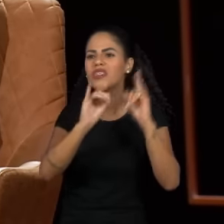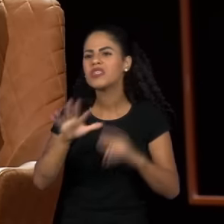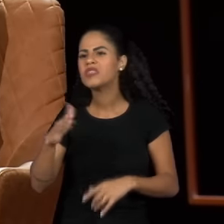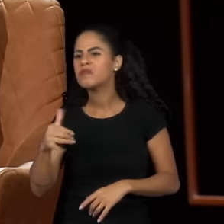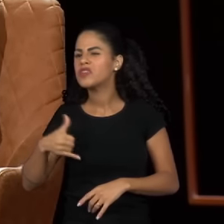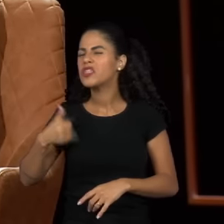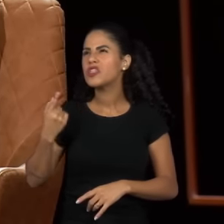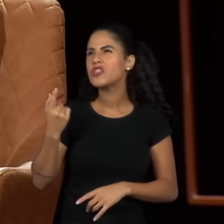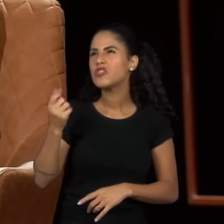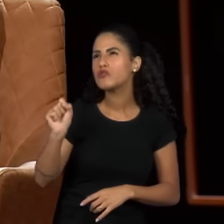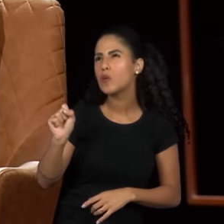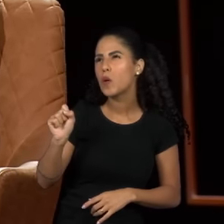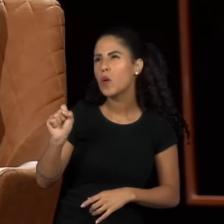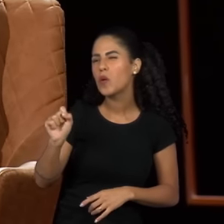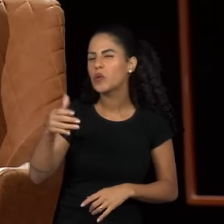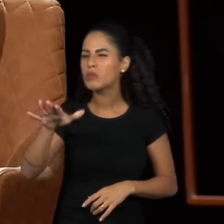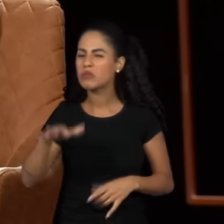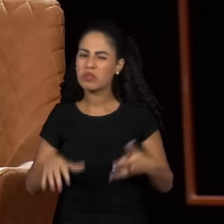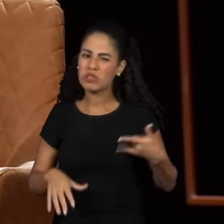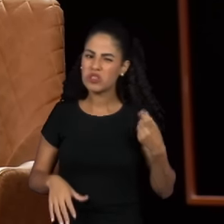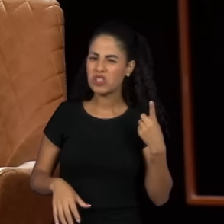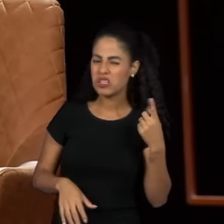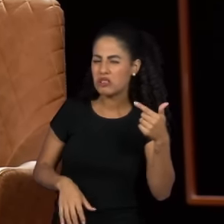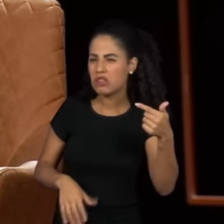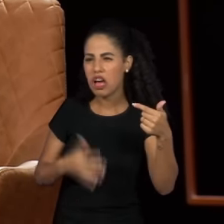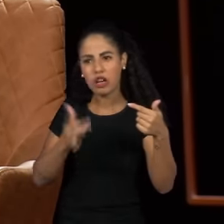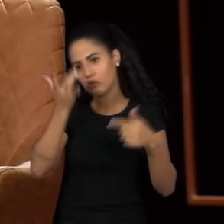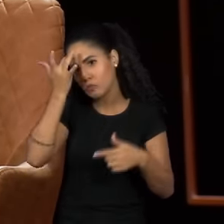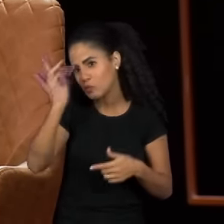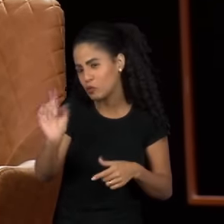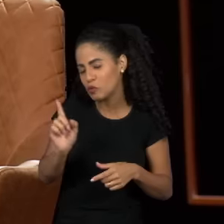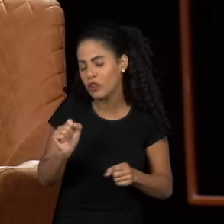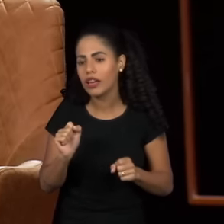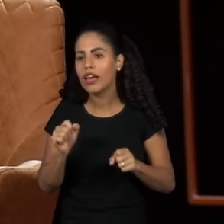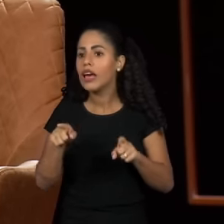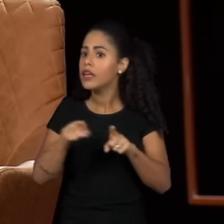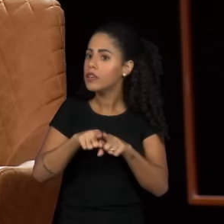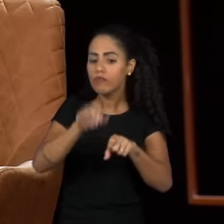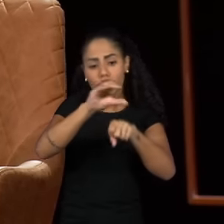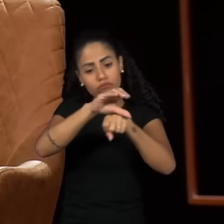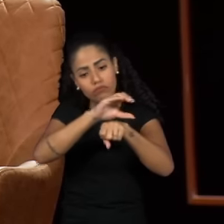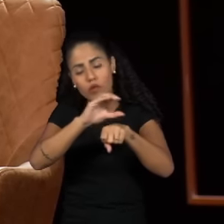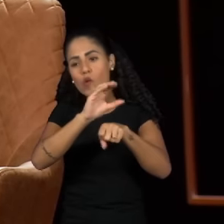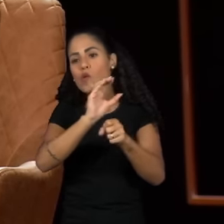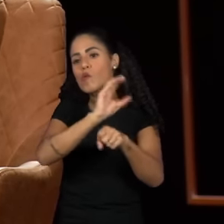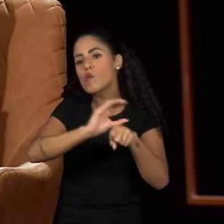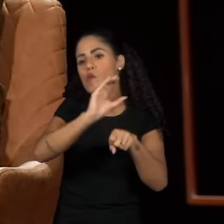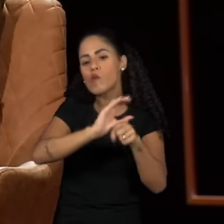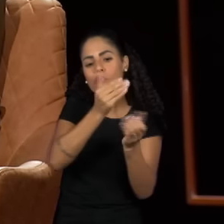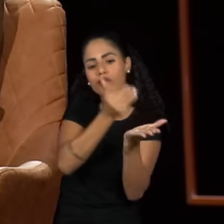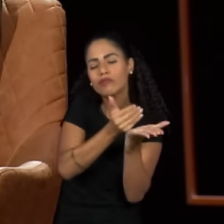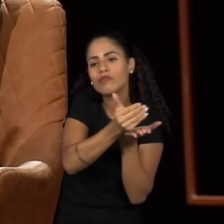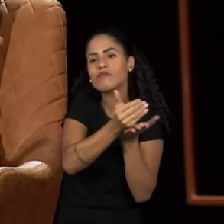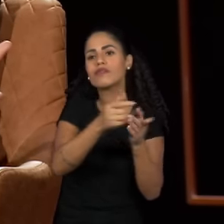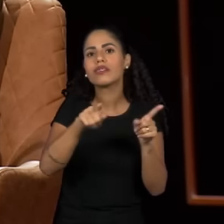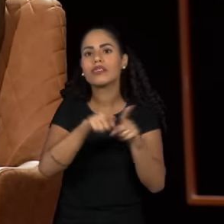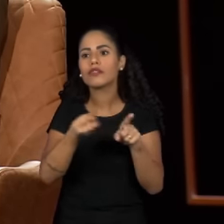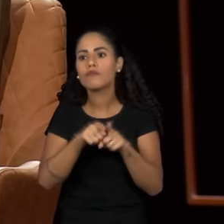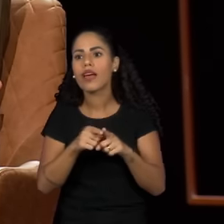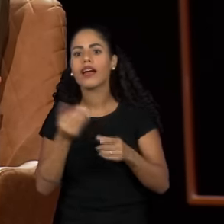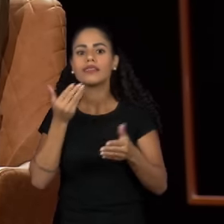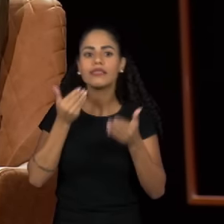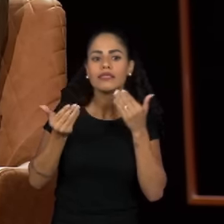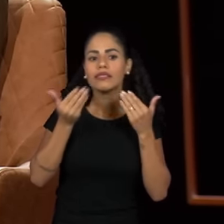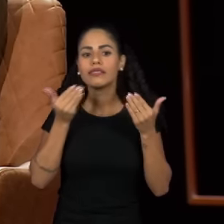17, 18. E aí eu não parei mais. Aí comecei a fazer curso livre no Rio de Janeiro, porque também eu fui desbravando a cidade.